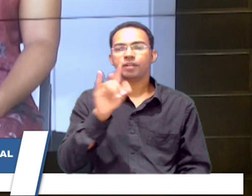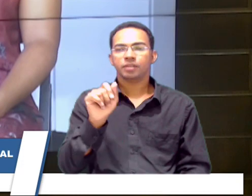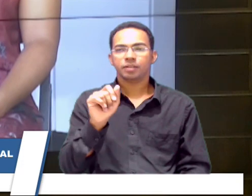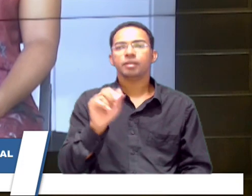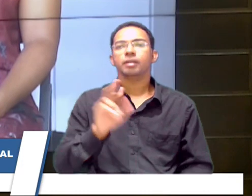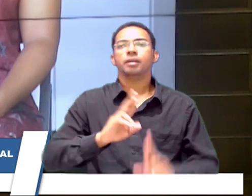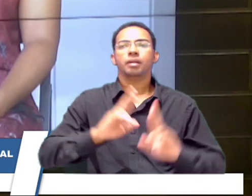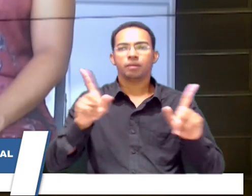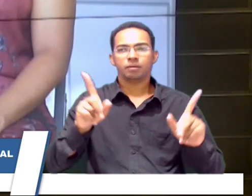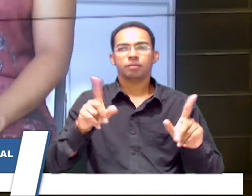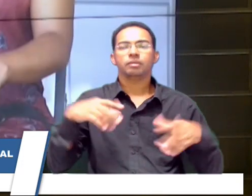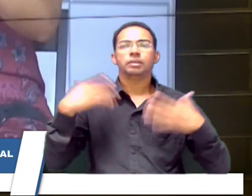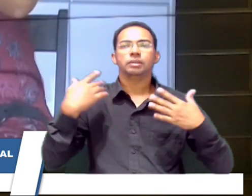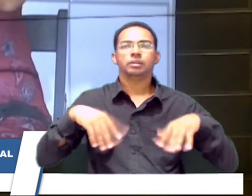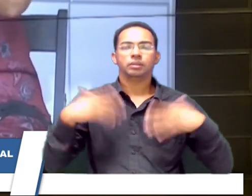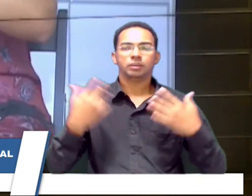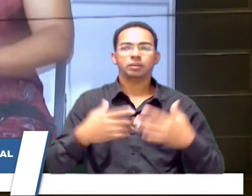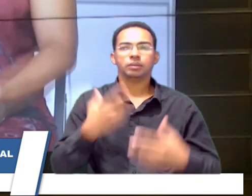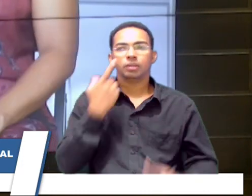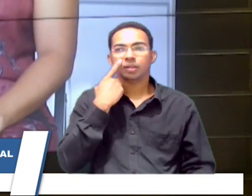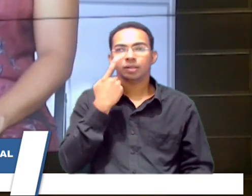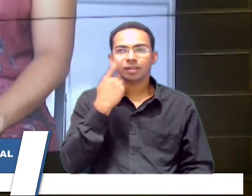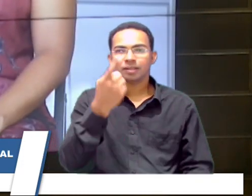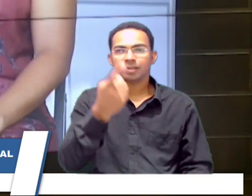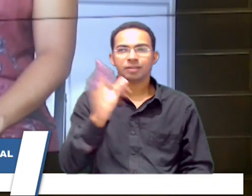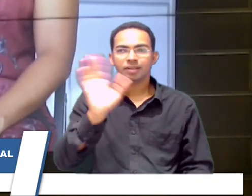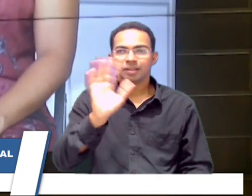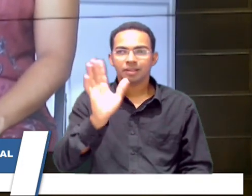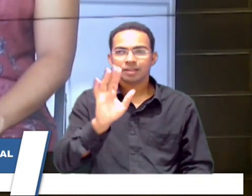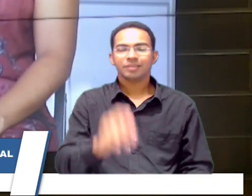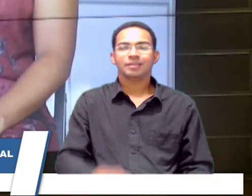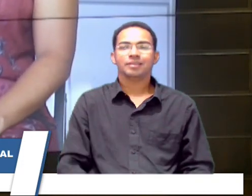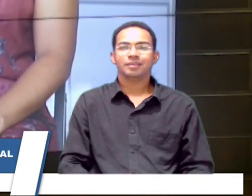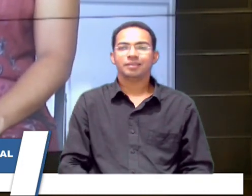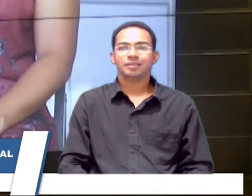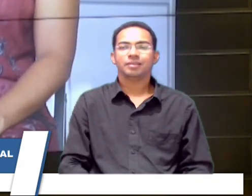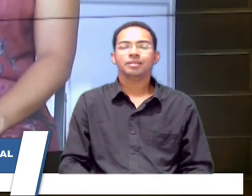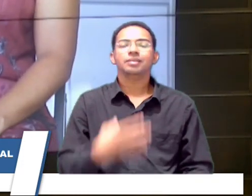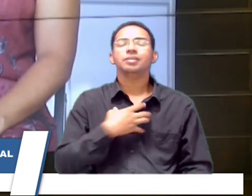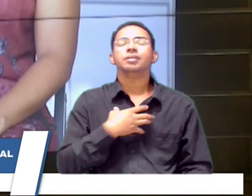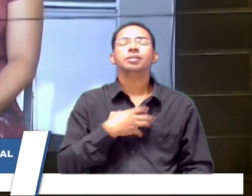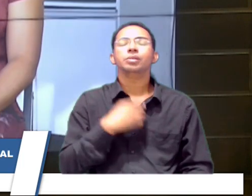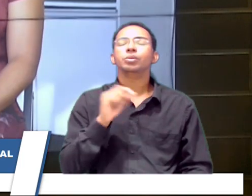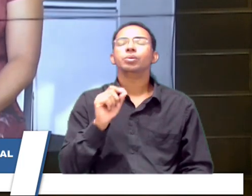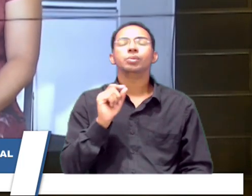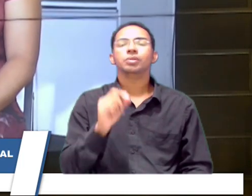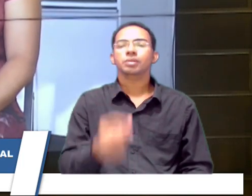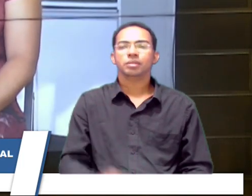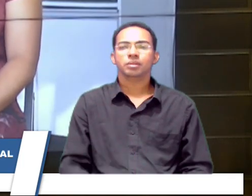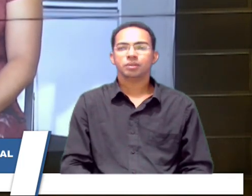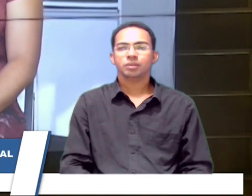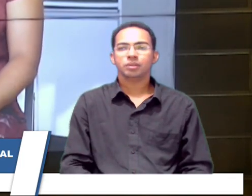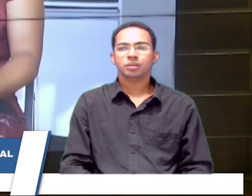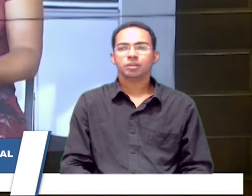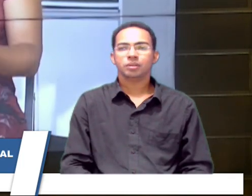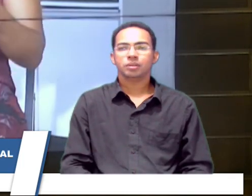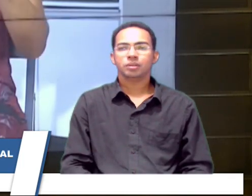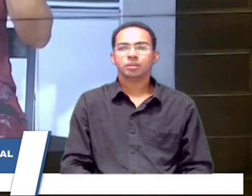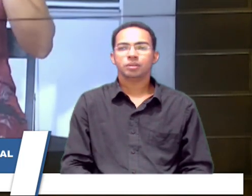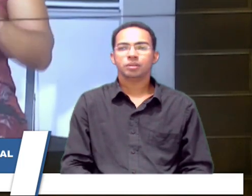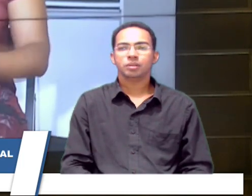bem significativa. Olha para mim e fala, como que tu está se sentindo? Agora você não cai mais, até